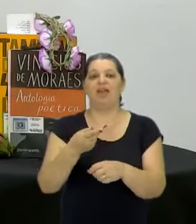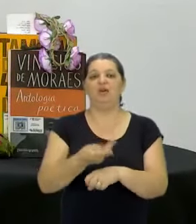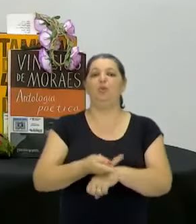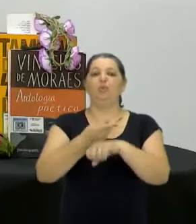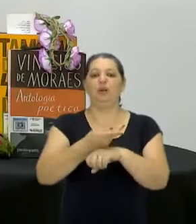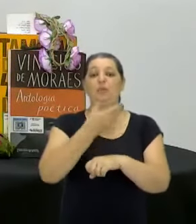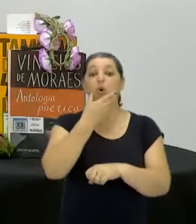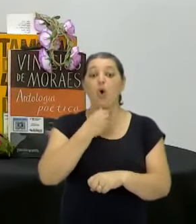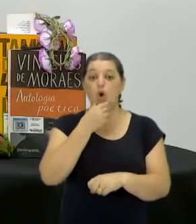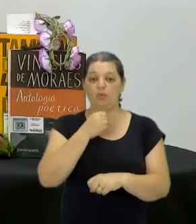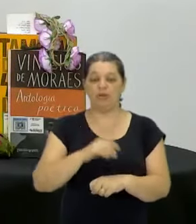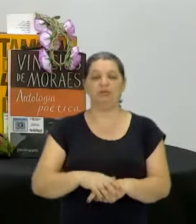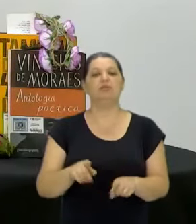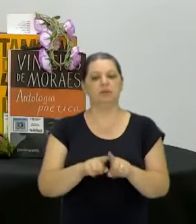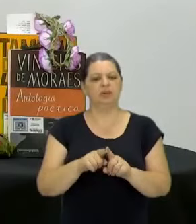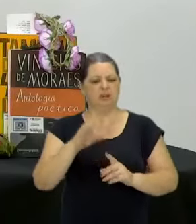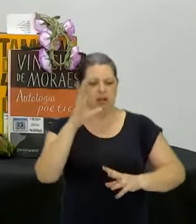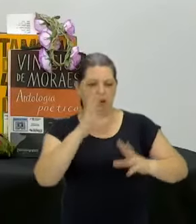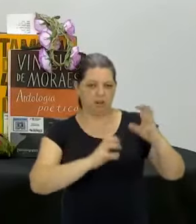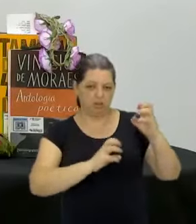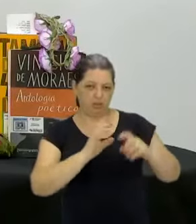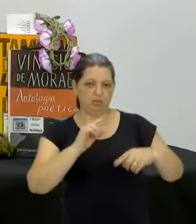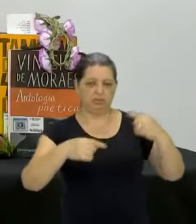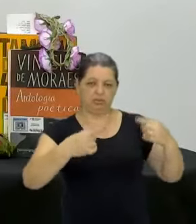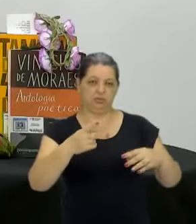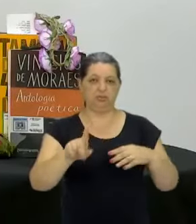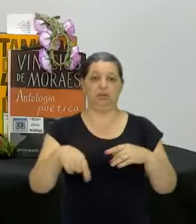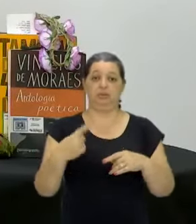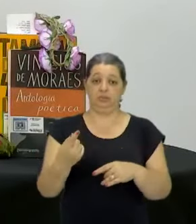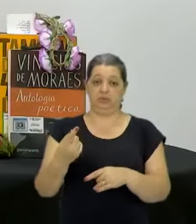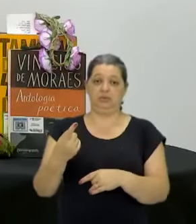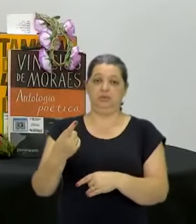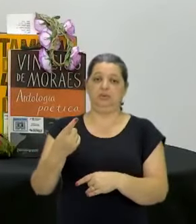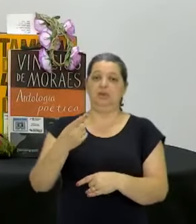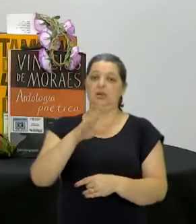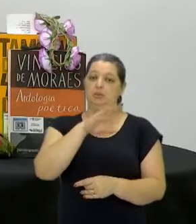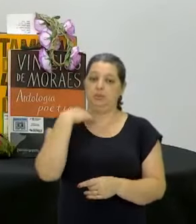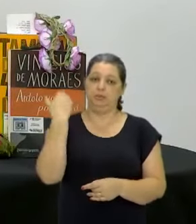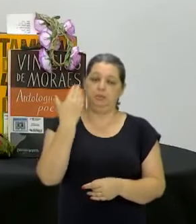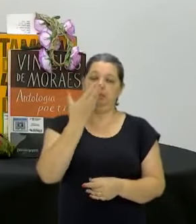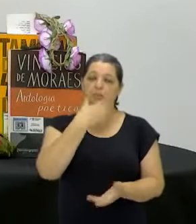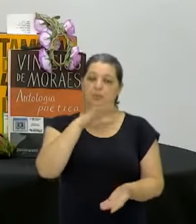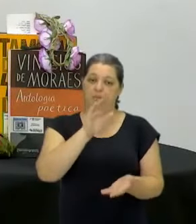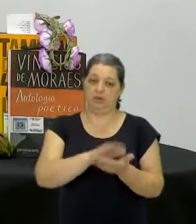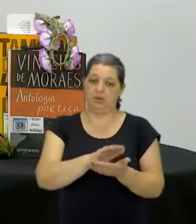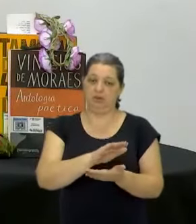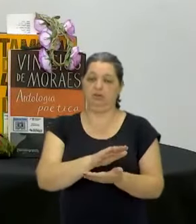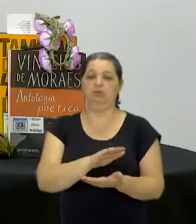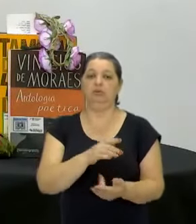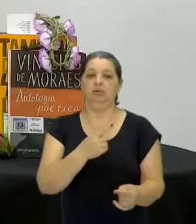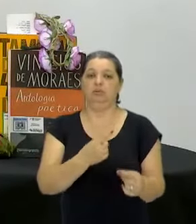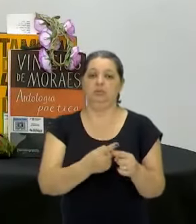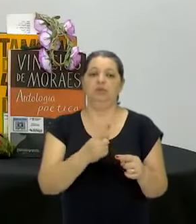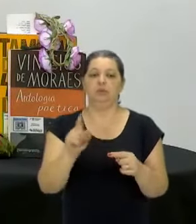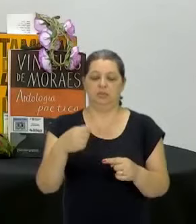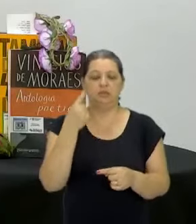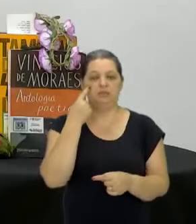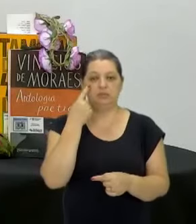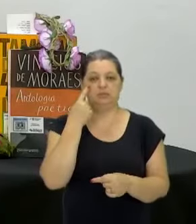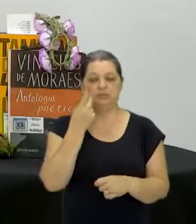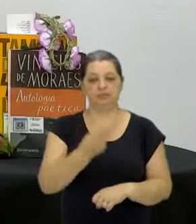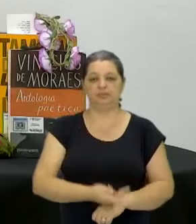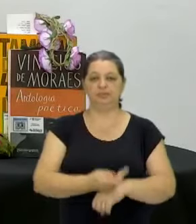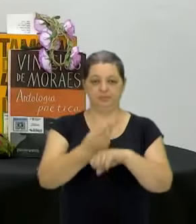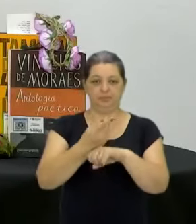ela briga também, quando o marido dela já é falecido, para receber ali o segundo prêmio. Né? Então dei uma olhadinha aí, que é